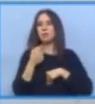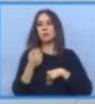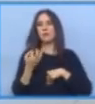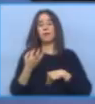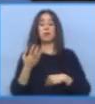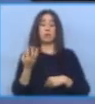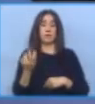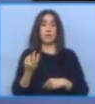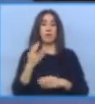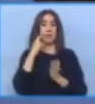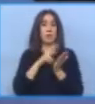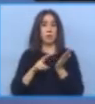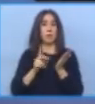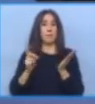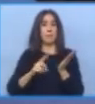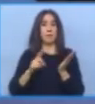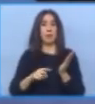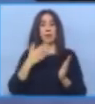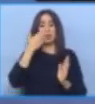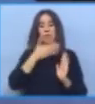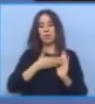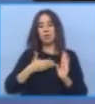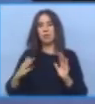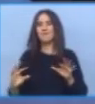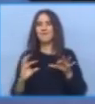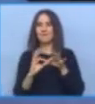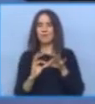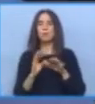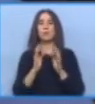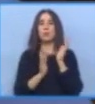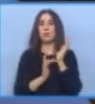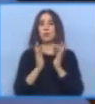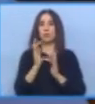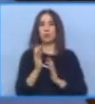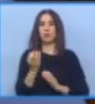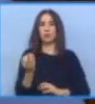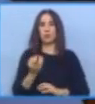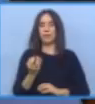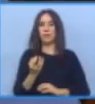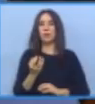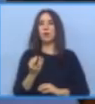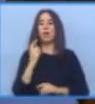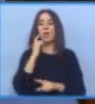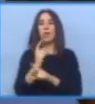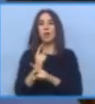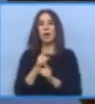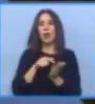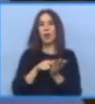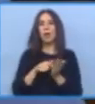em todas as leituras ao longo destes dias a ligação, porque Jesus realiza o que está